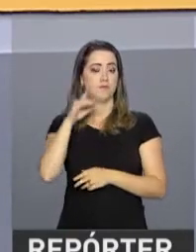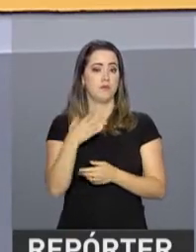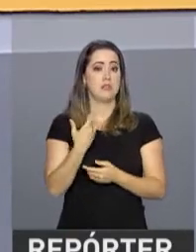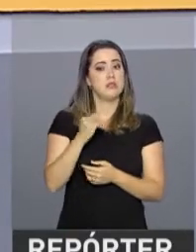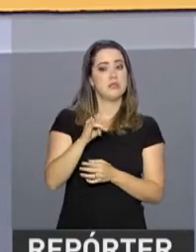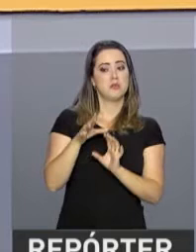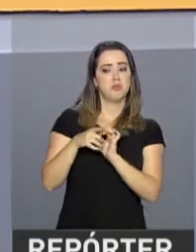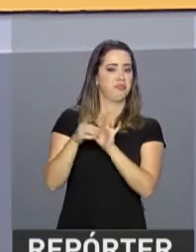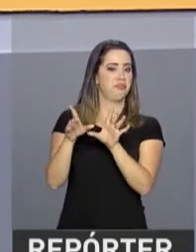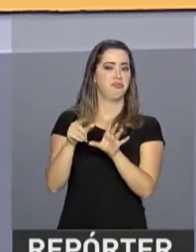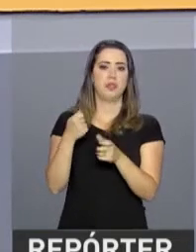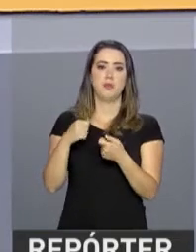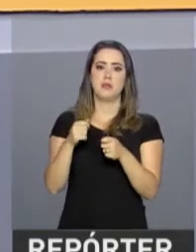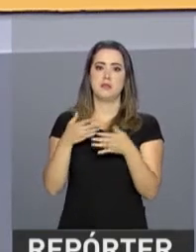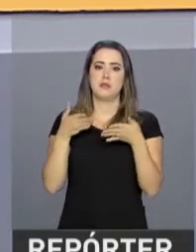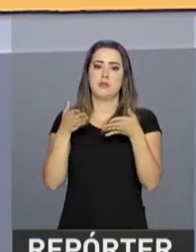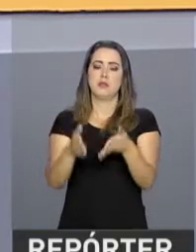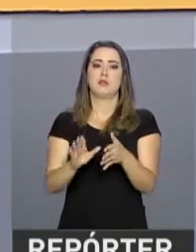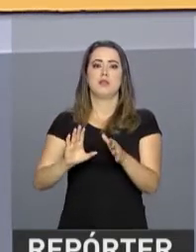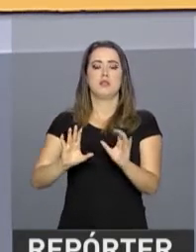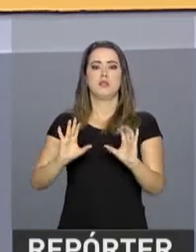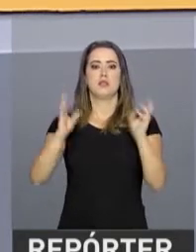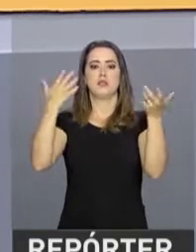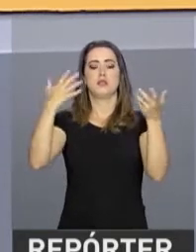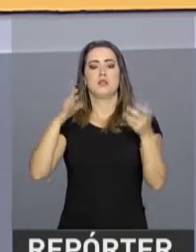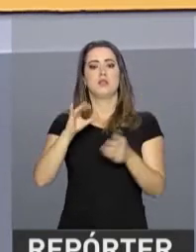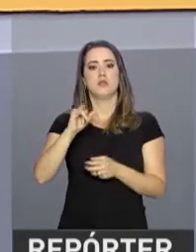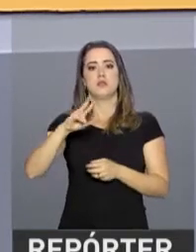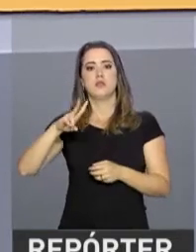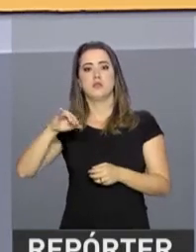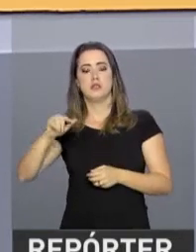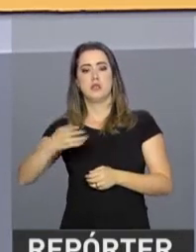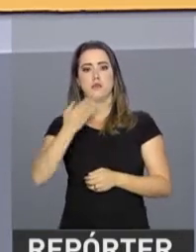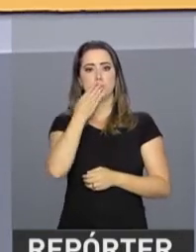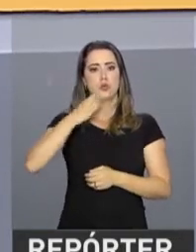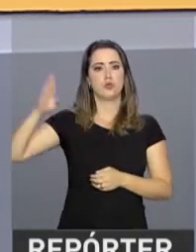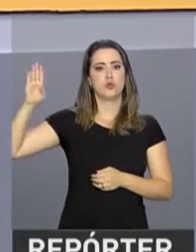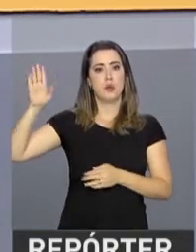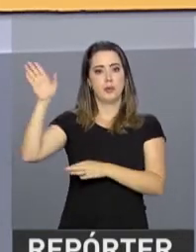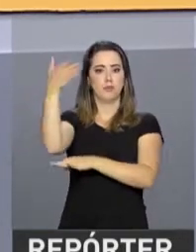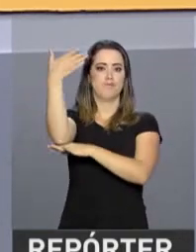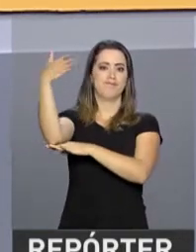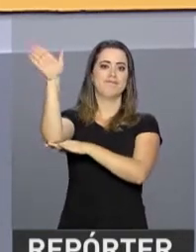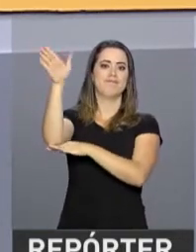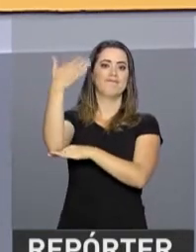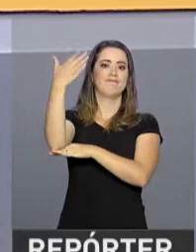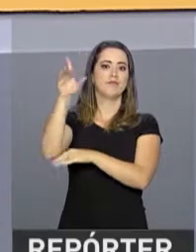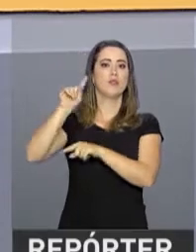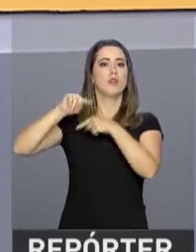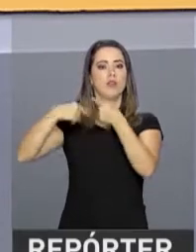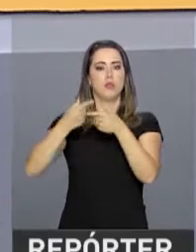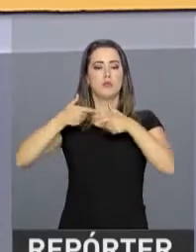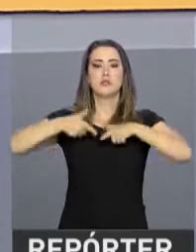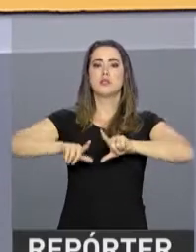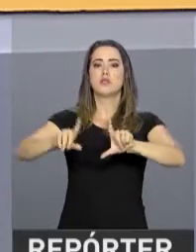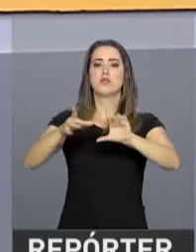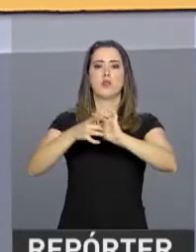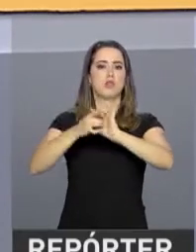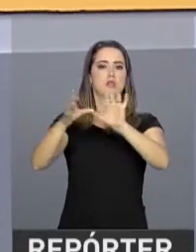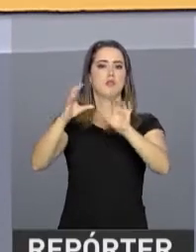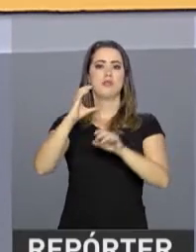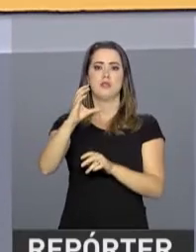dispensado é necessário participar da cerimônia cívica de juramento à bandeira e então receber o certificado de dispensa de incorporação